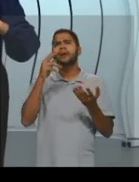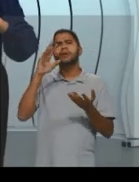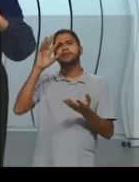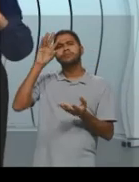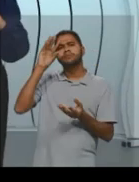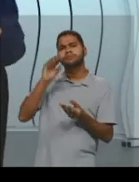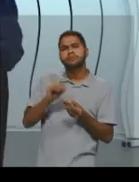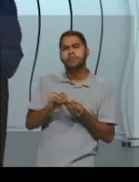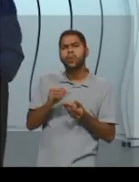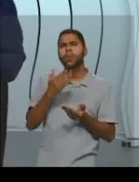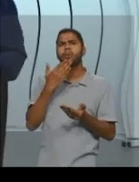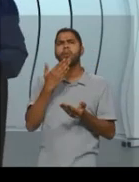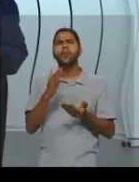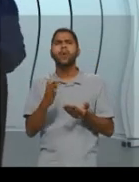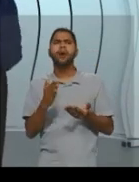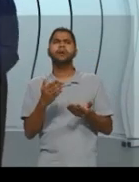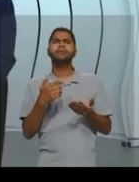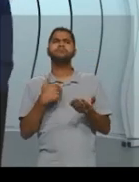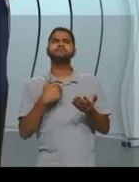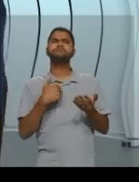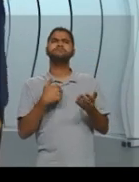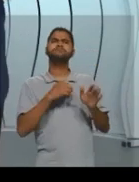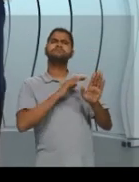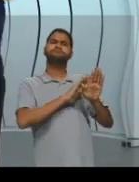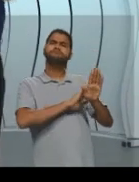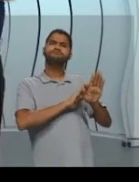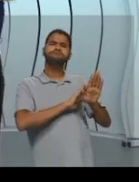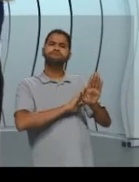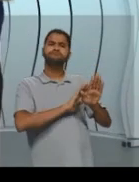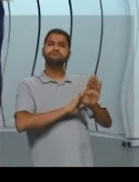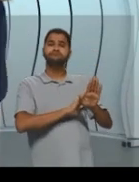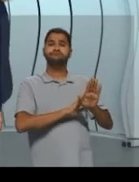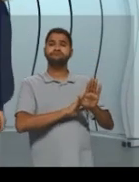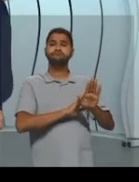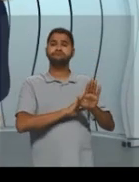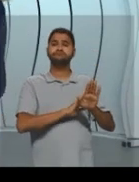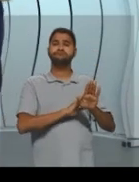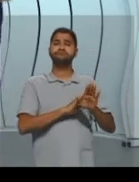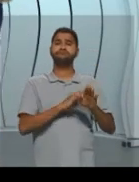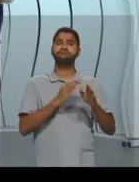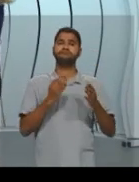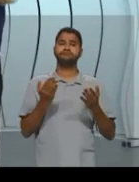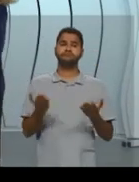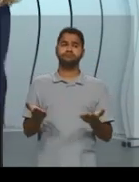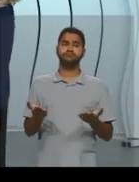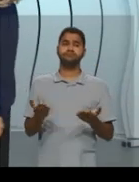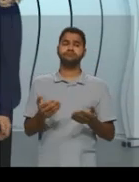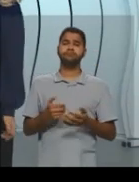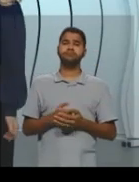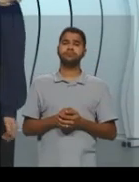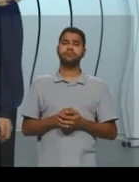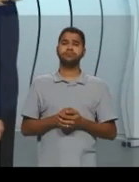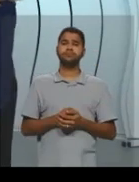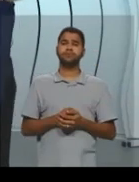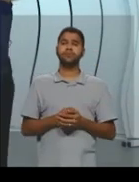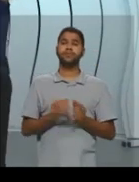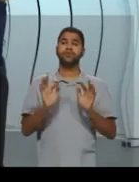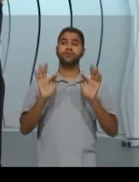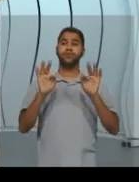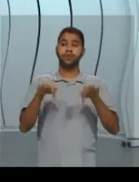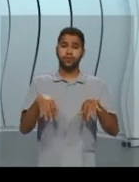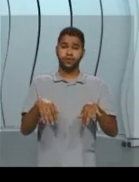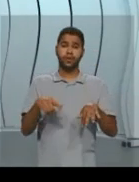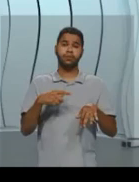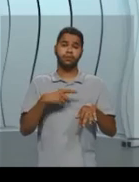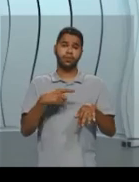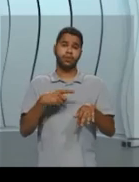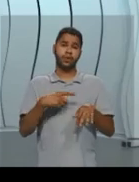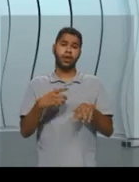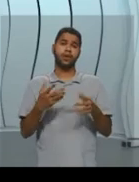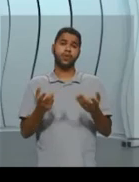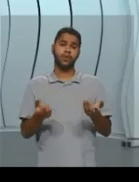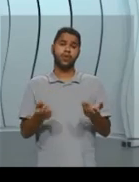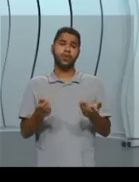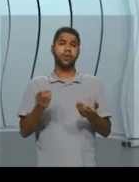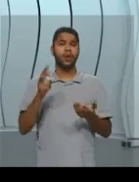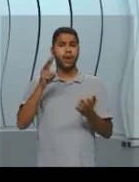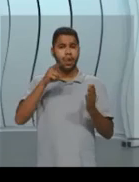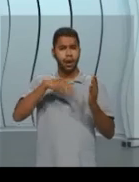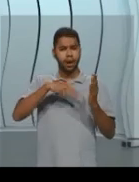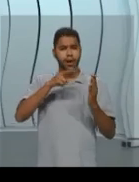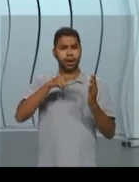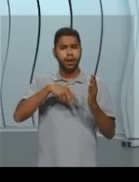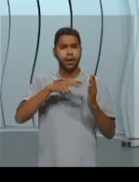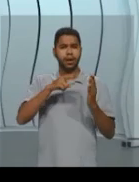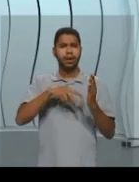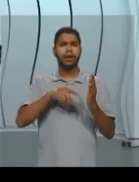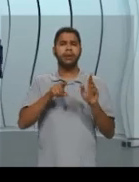quais as deduções, as inferências. E aqui, né, no final, há uma crítica. Então, leia a